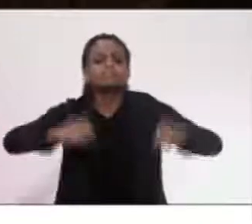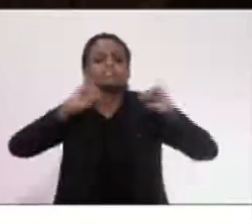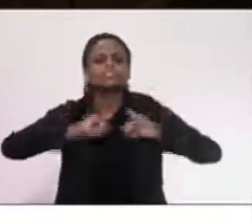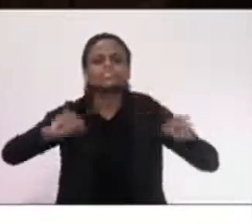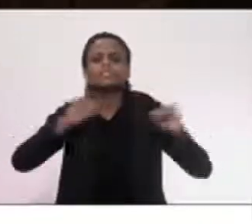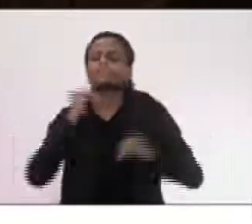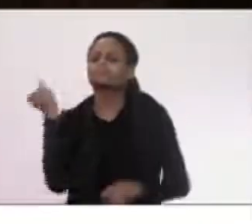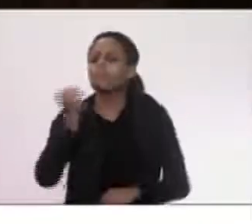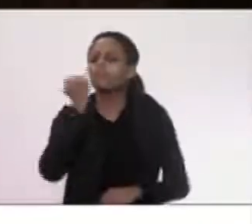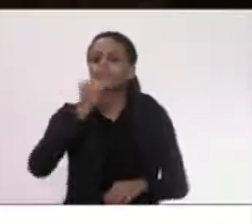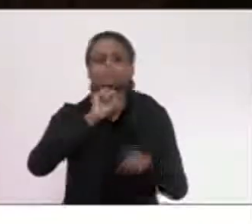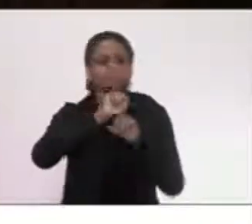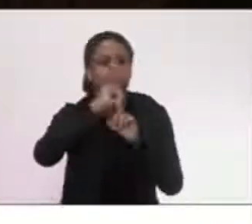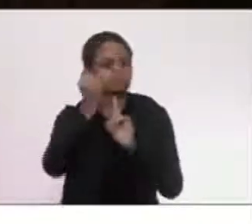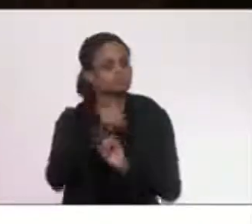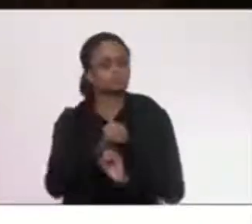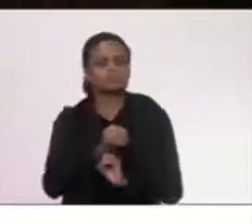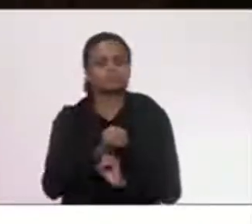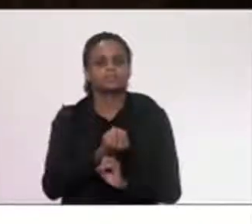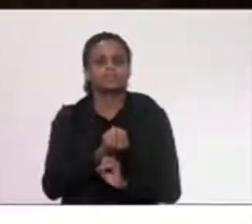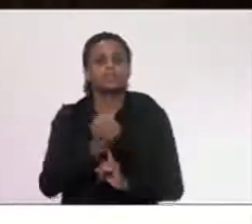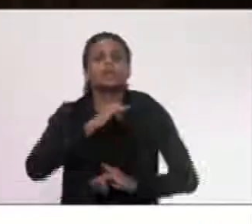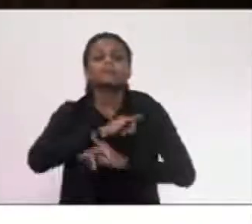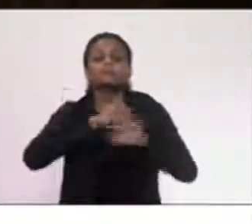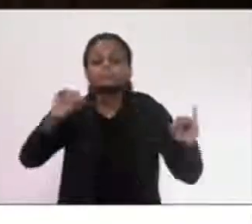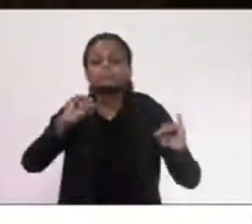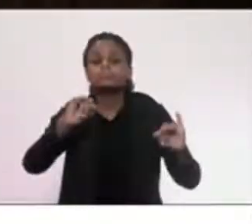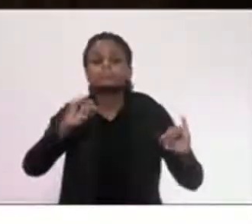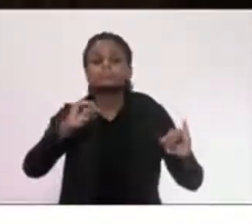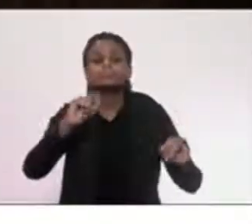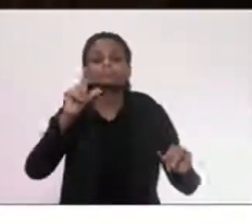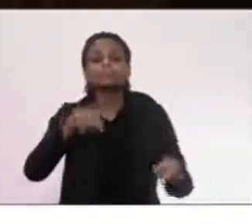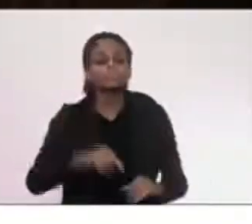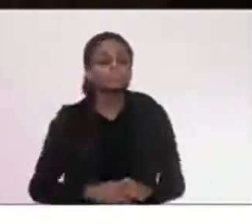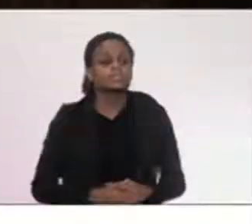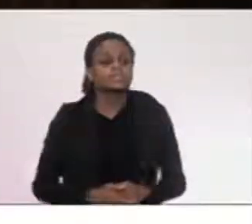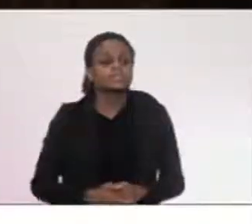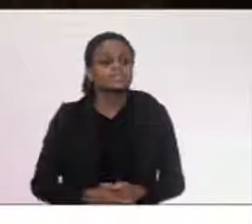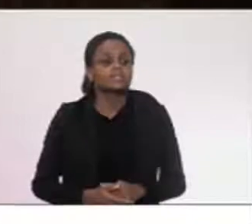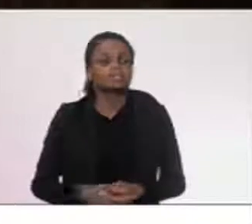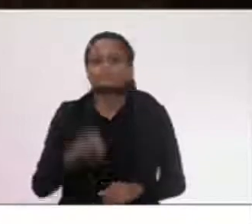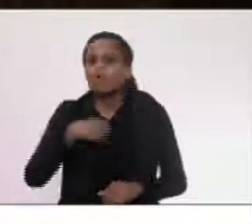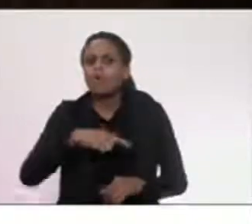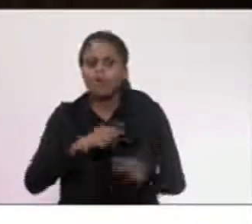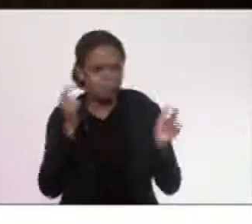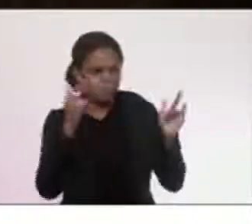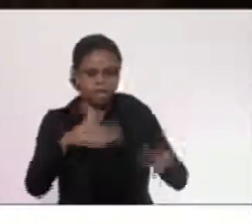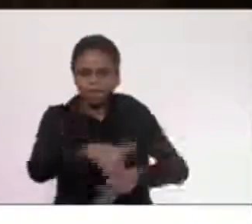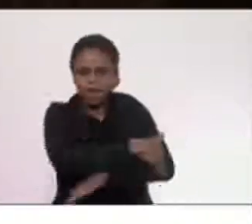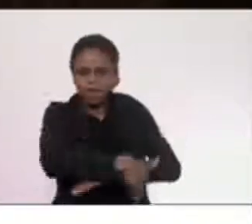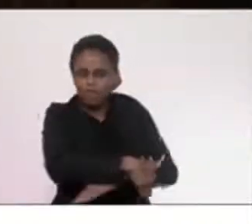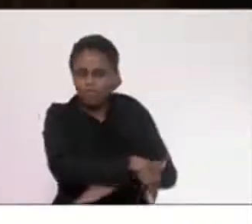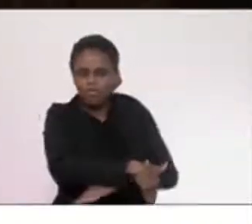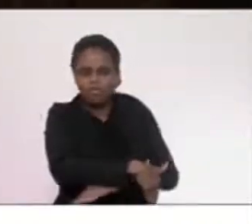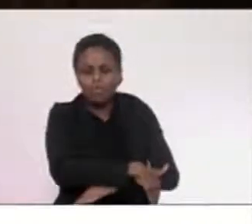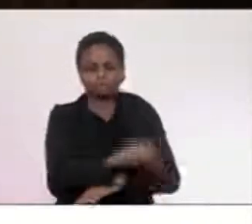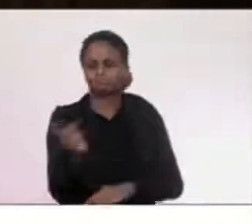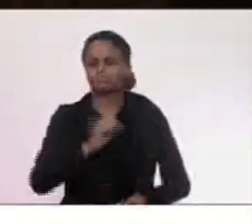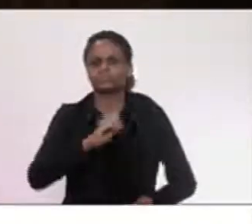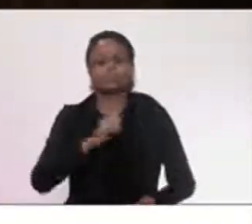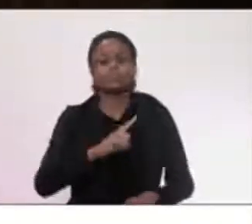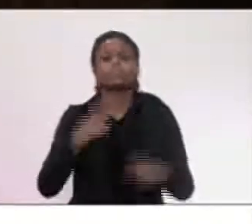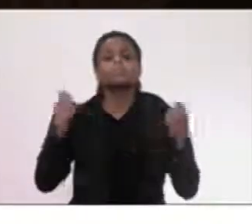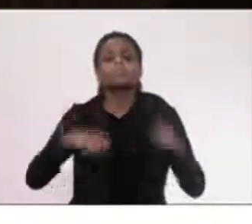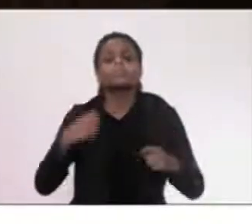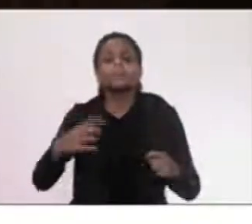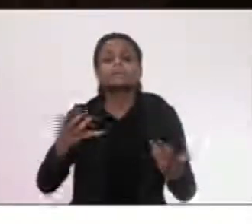fundamental para a nossa sociedade. O recado de que não sairemos da rua enquanto qualquer